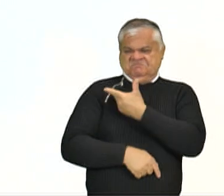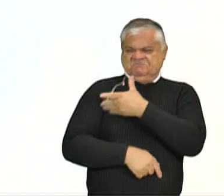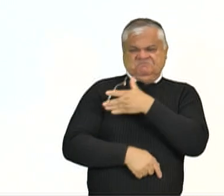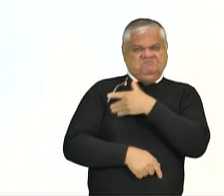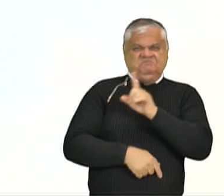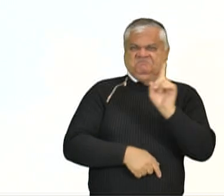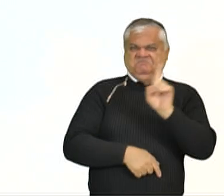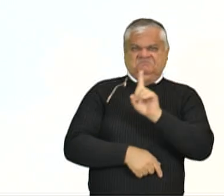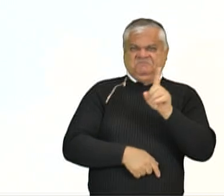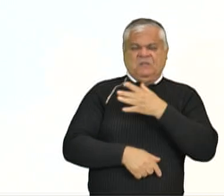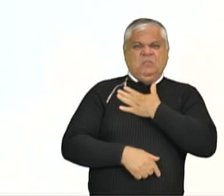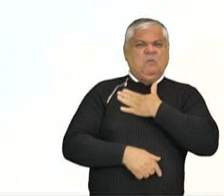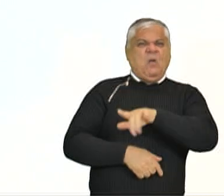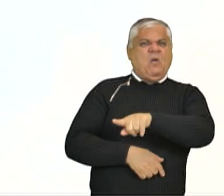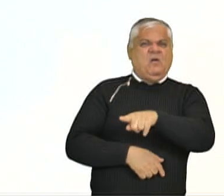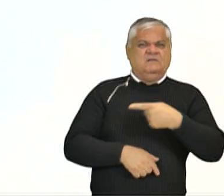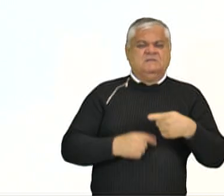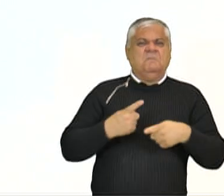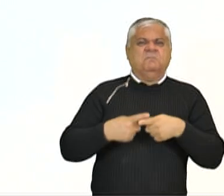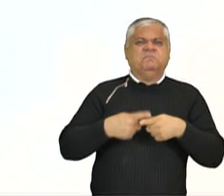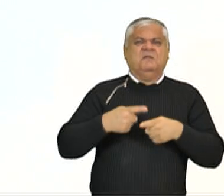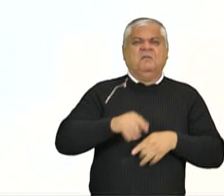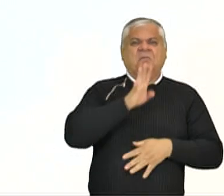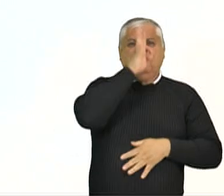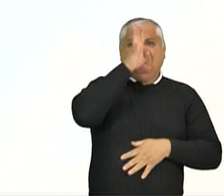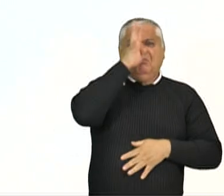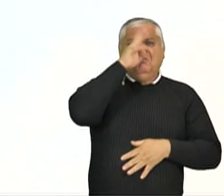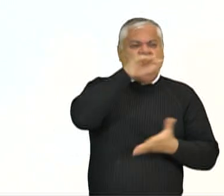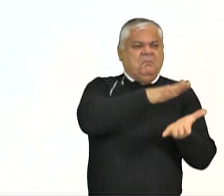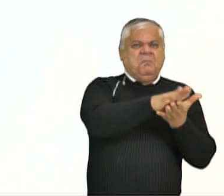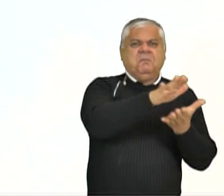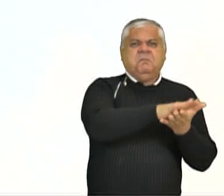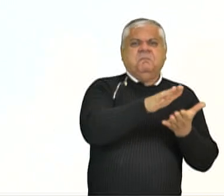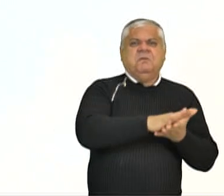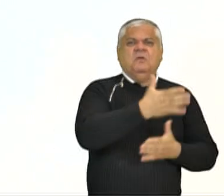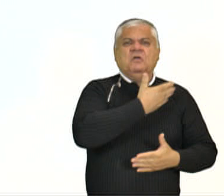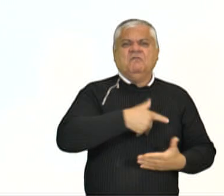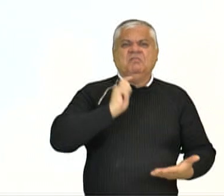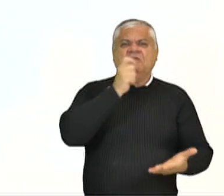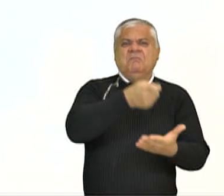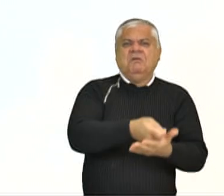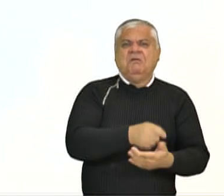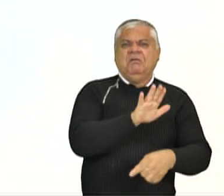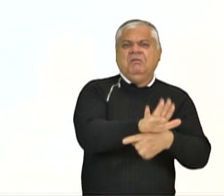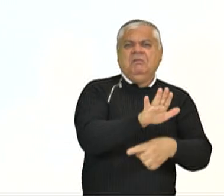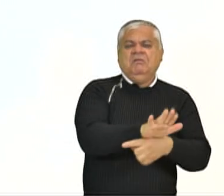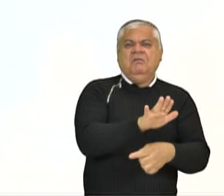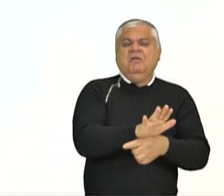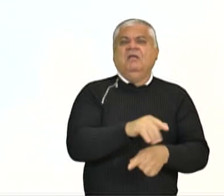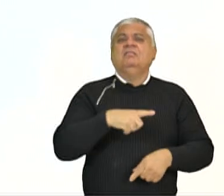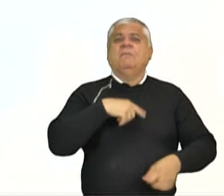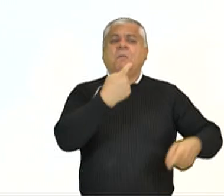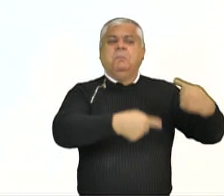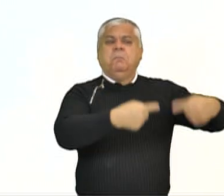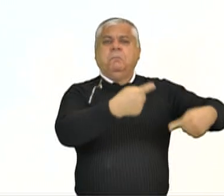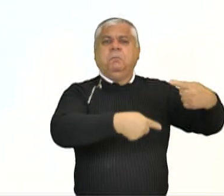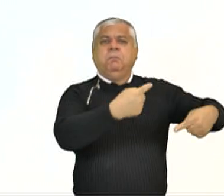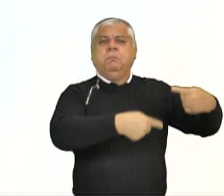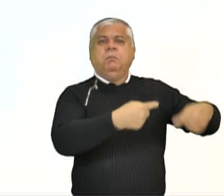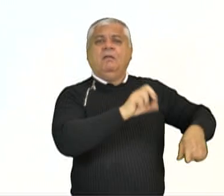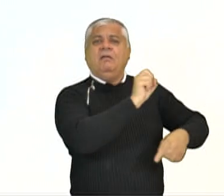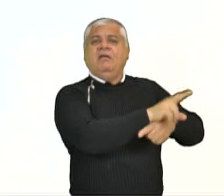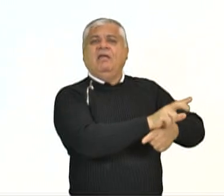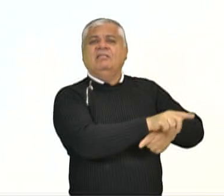imigrantes, pois significam despesas para os governos locais e concorrem para ocupar postos